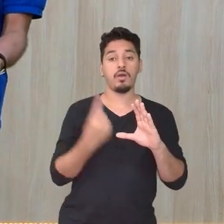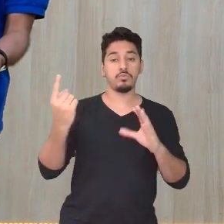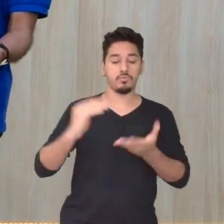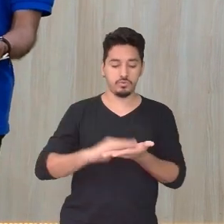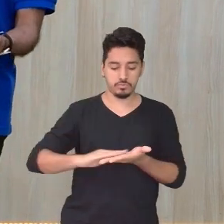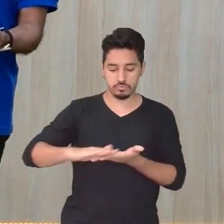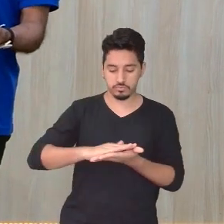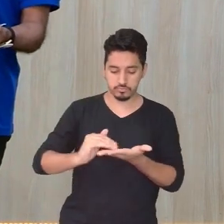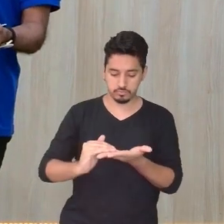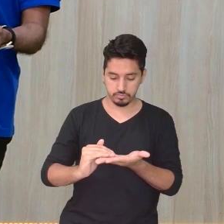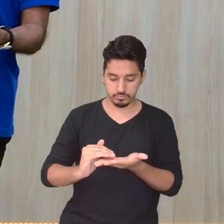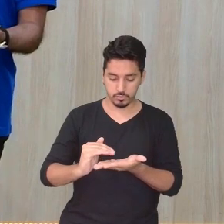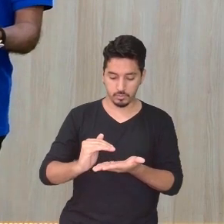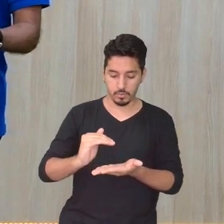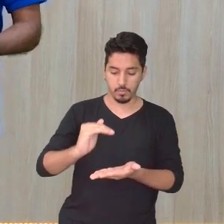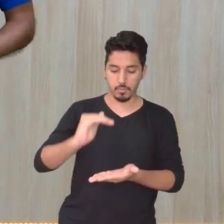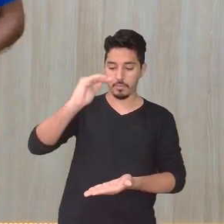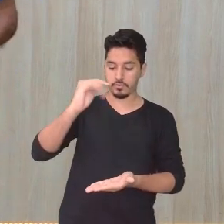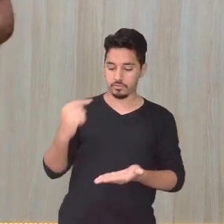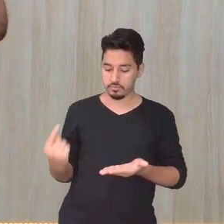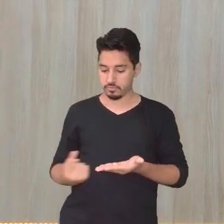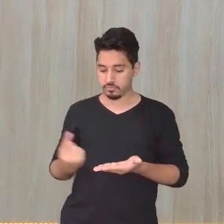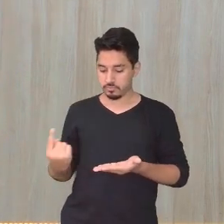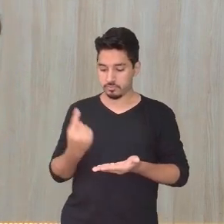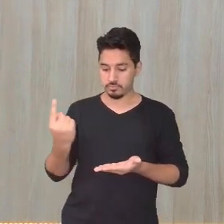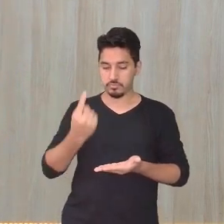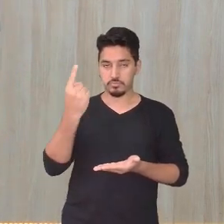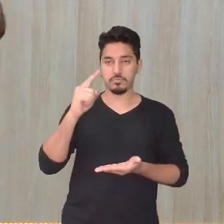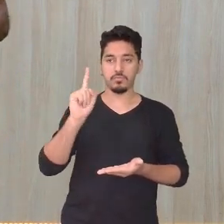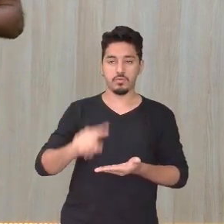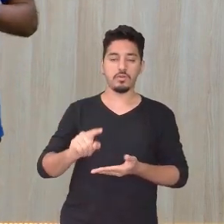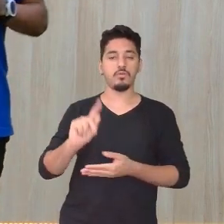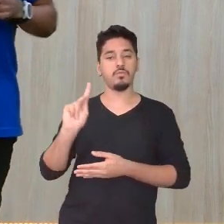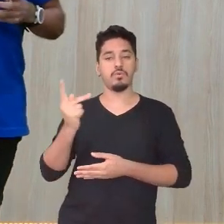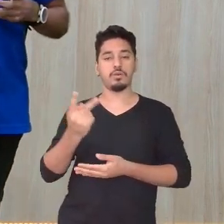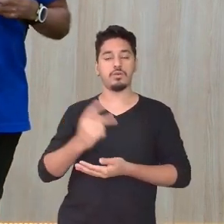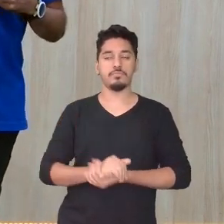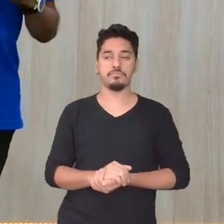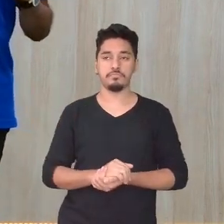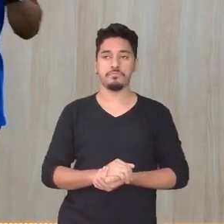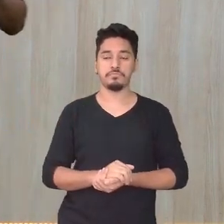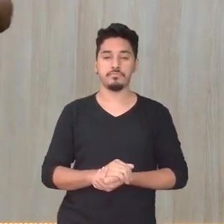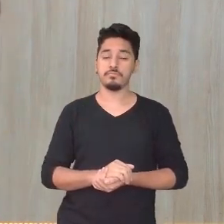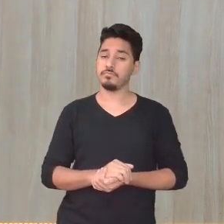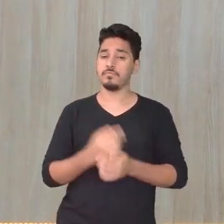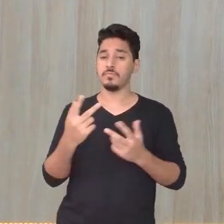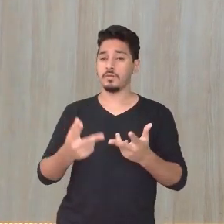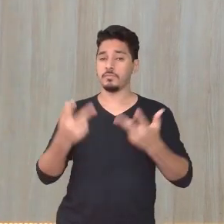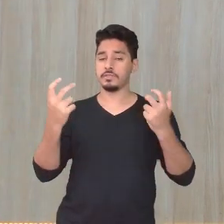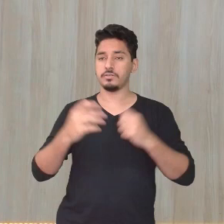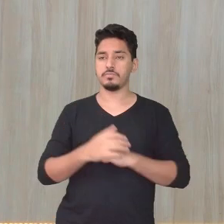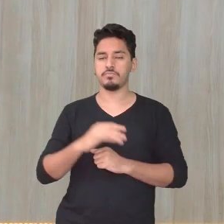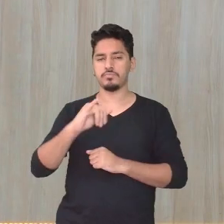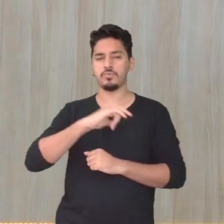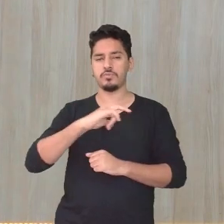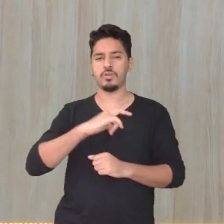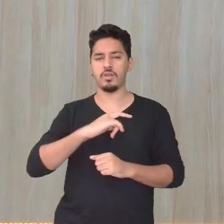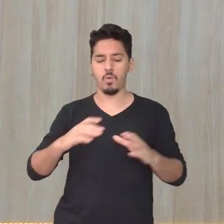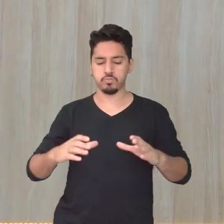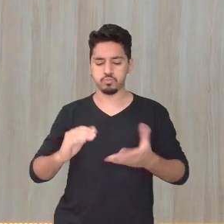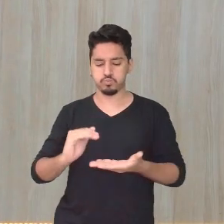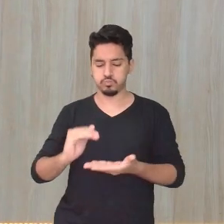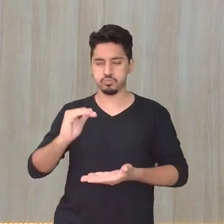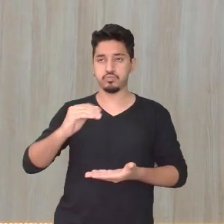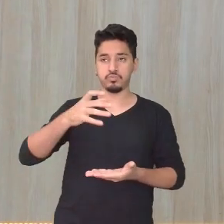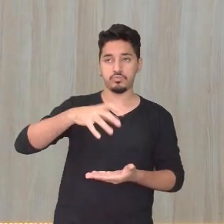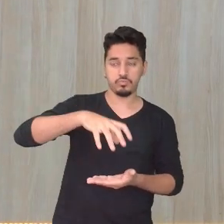base até a parte mais superior aí da figura em si. E aí você observa, ó, se eu tenho um cilindro e vou tirar a parte